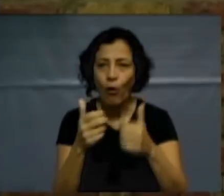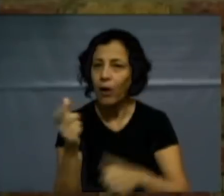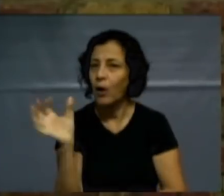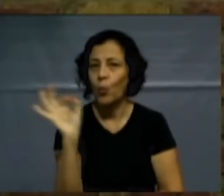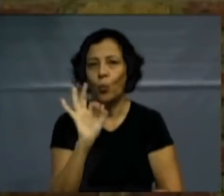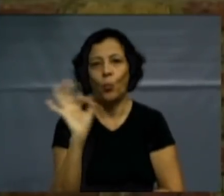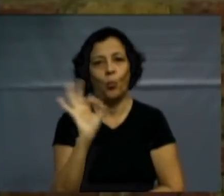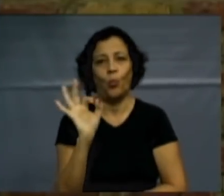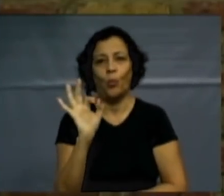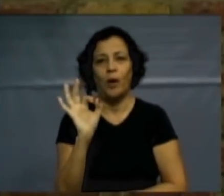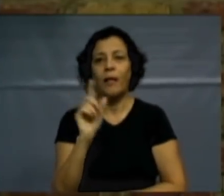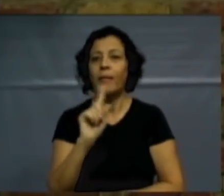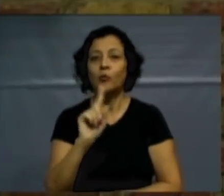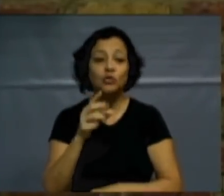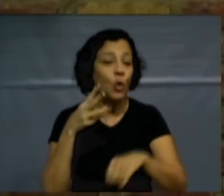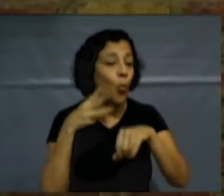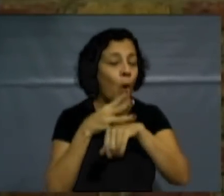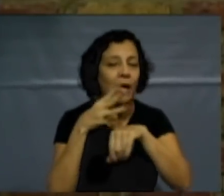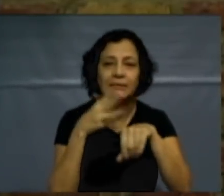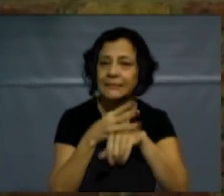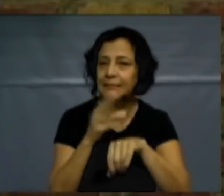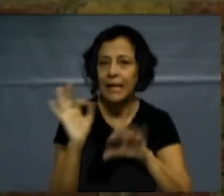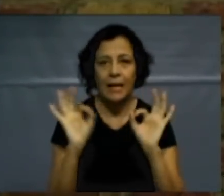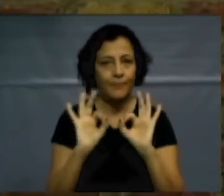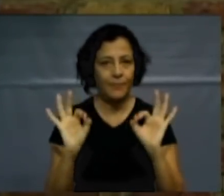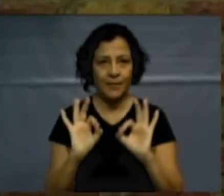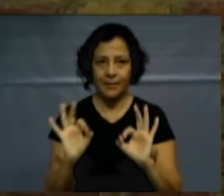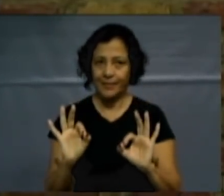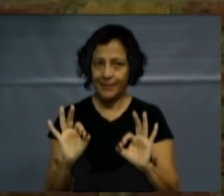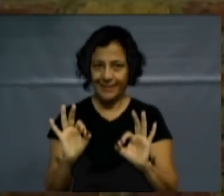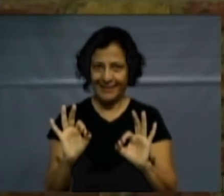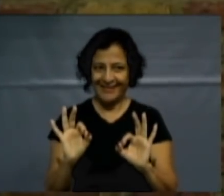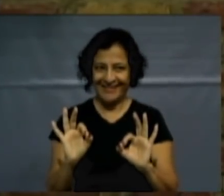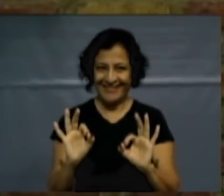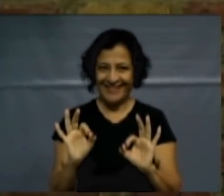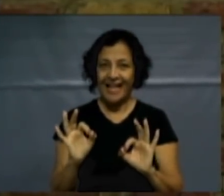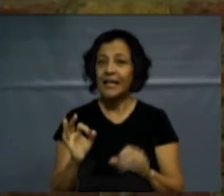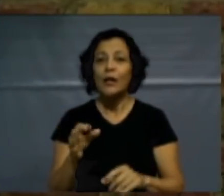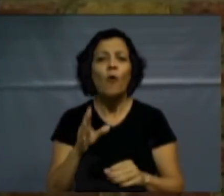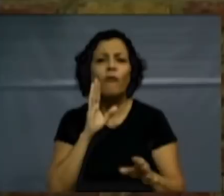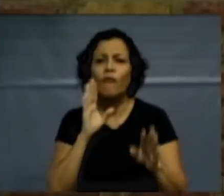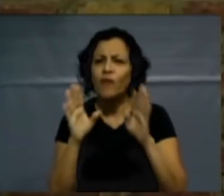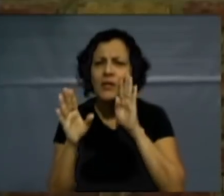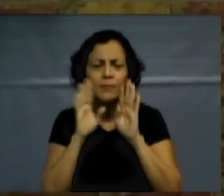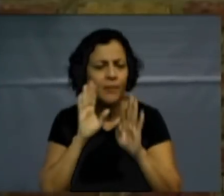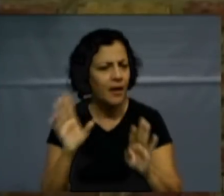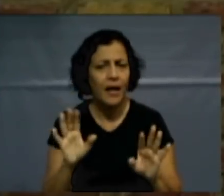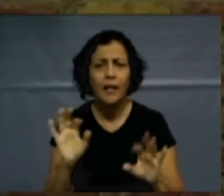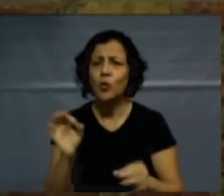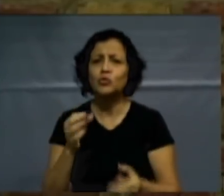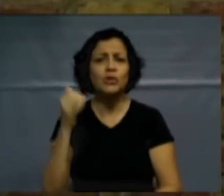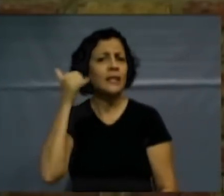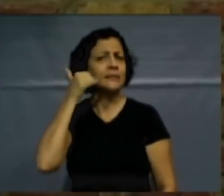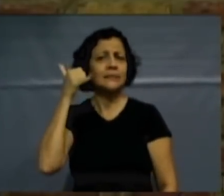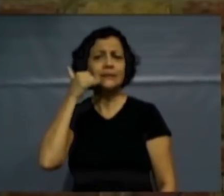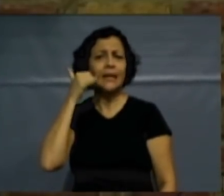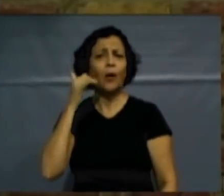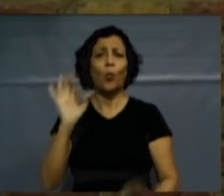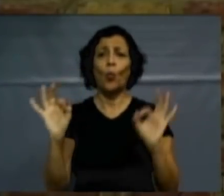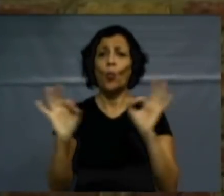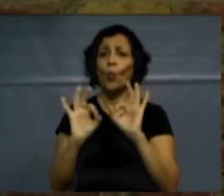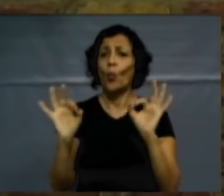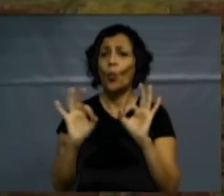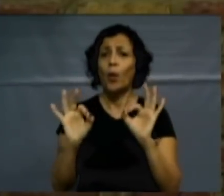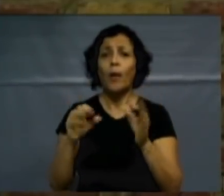não tinha WhatsApp, não tinha Facebook, não tinha celular, não tinha telefone fixo, não